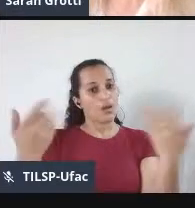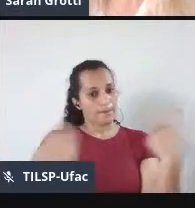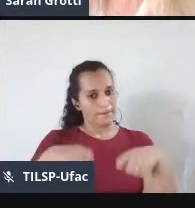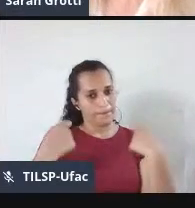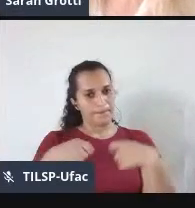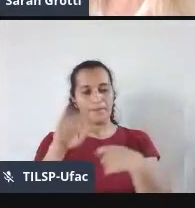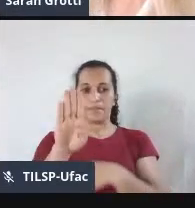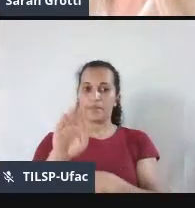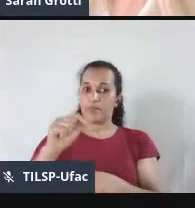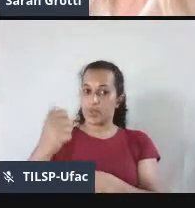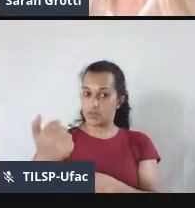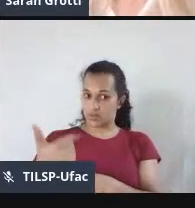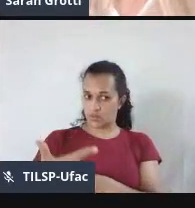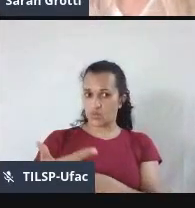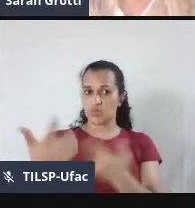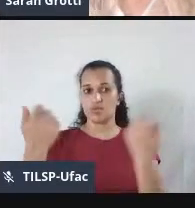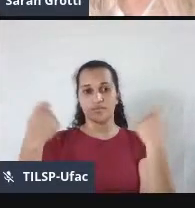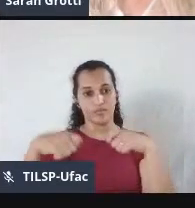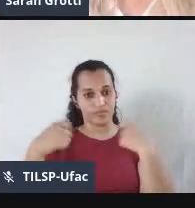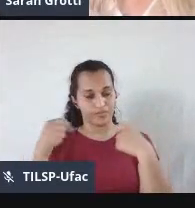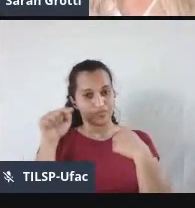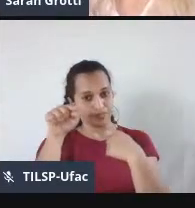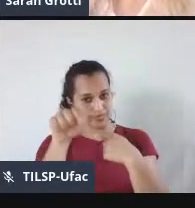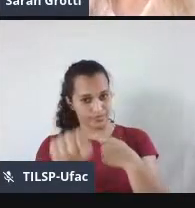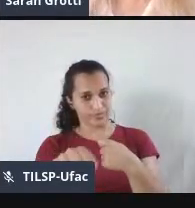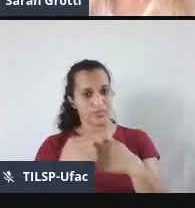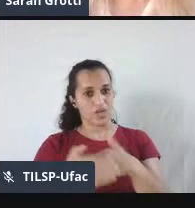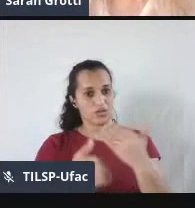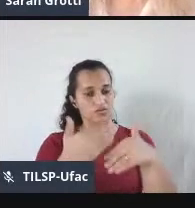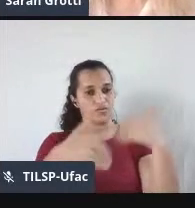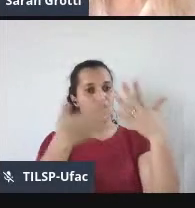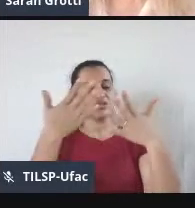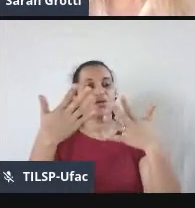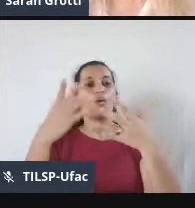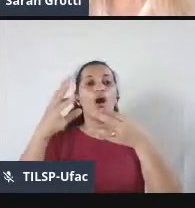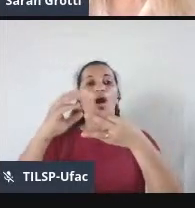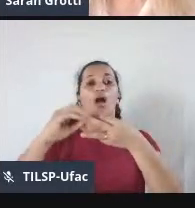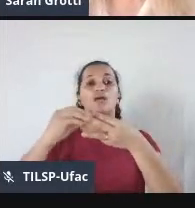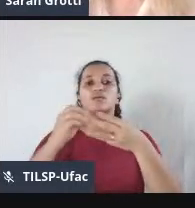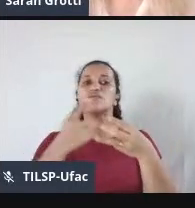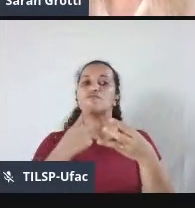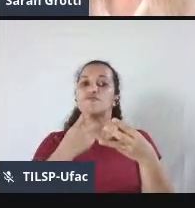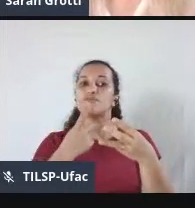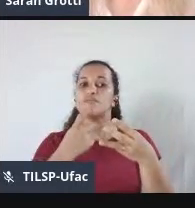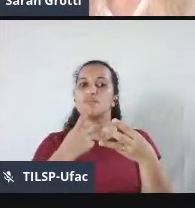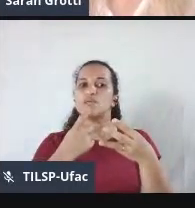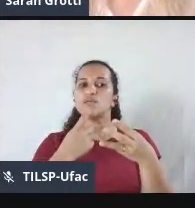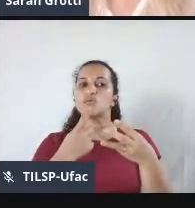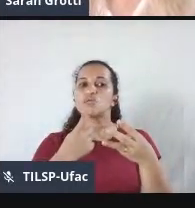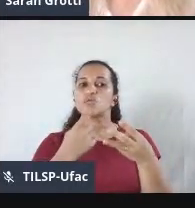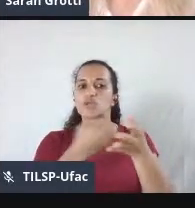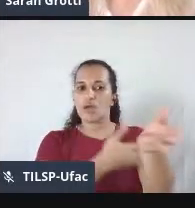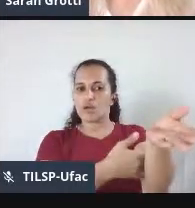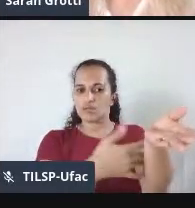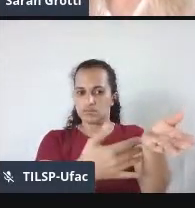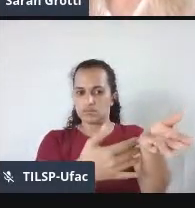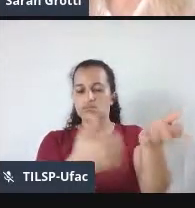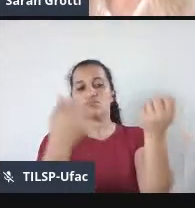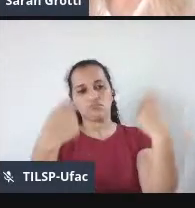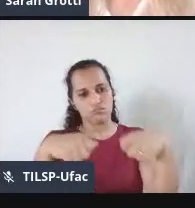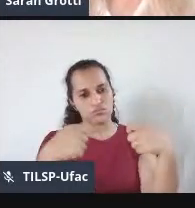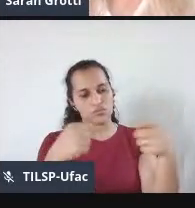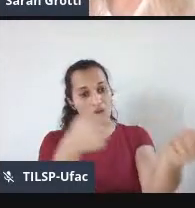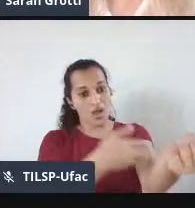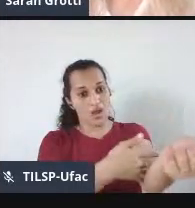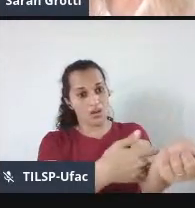B12 para o desenvolvimento e maturação das células vermelhas, as células do sangue. Então, olha